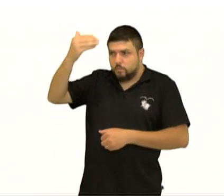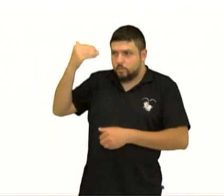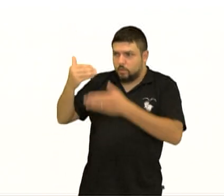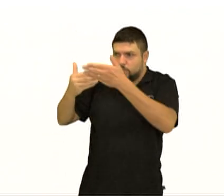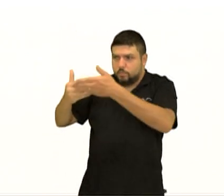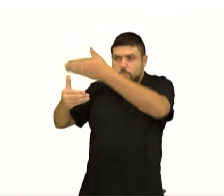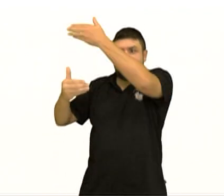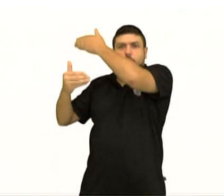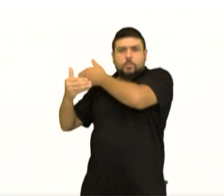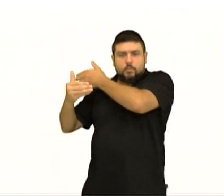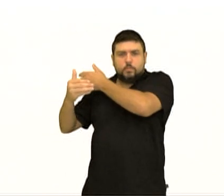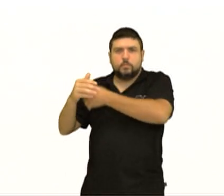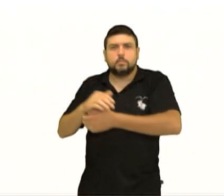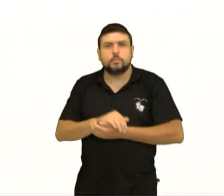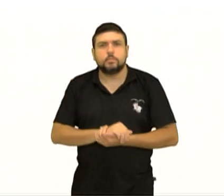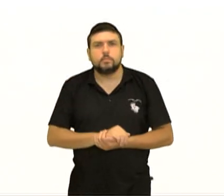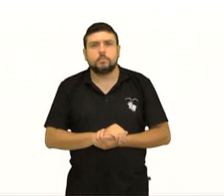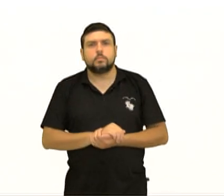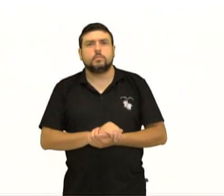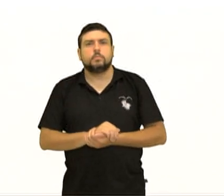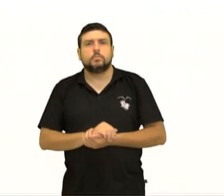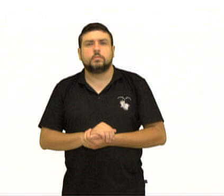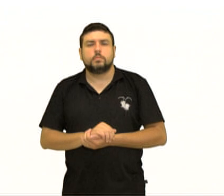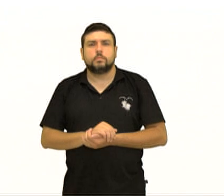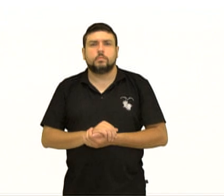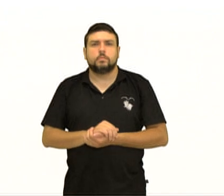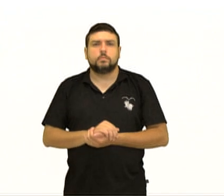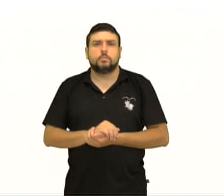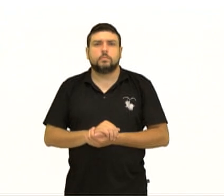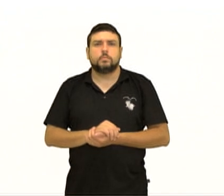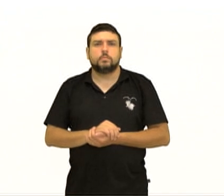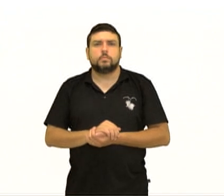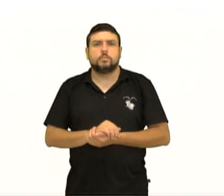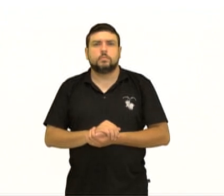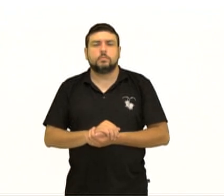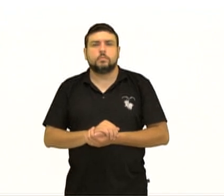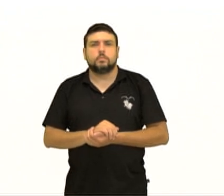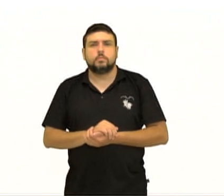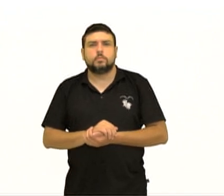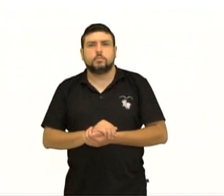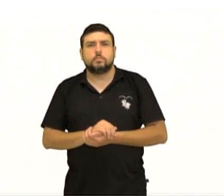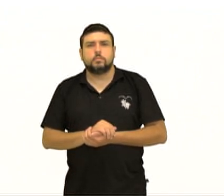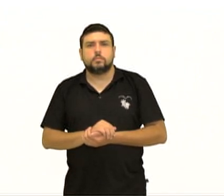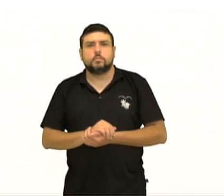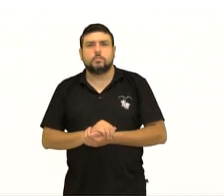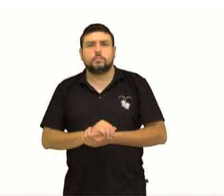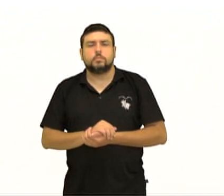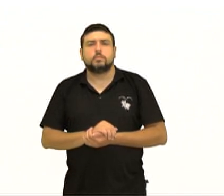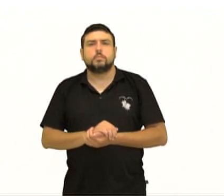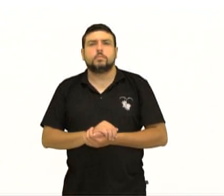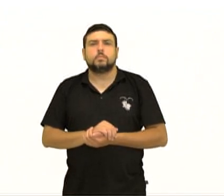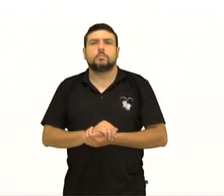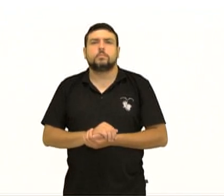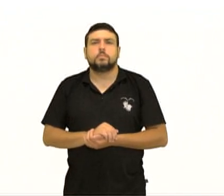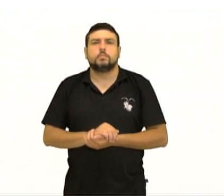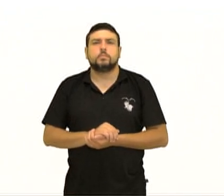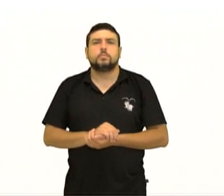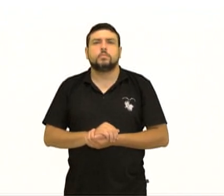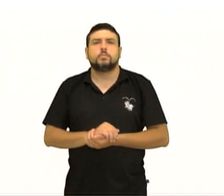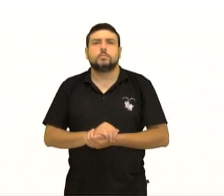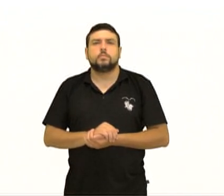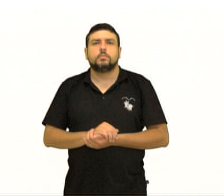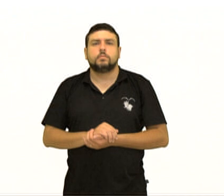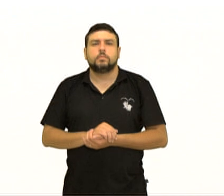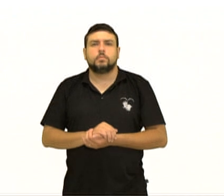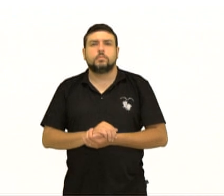Tá bom? Vejam este exemplo. The meeting had already started by the time I